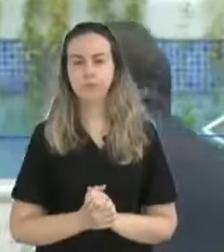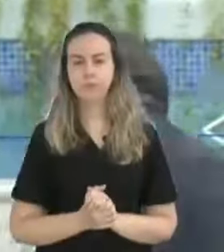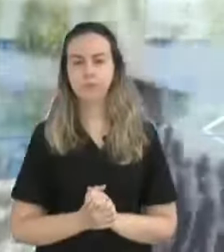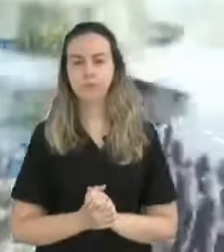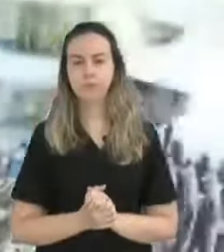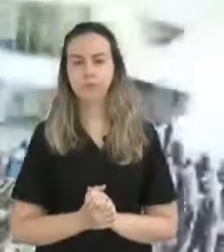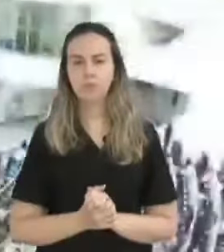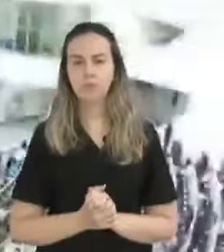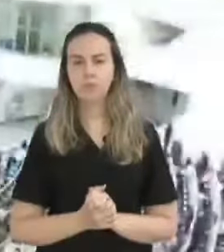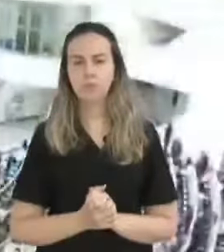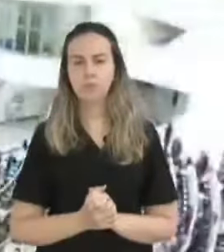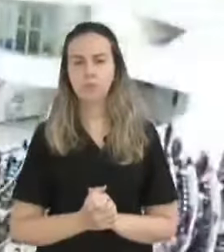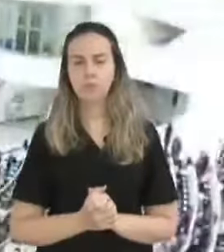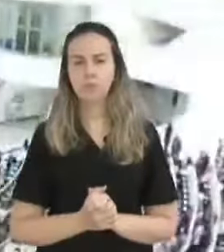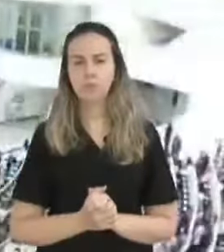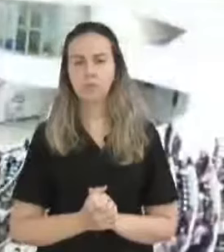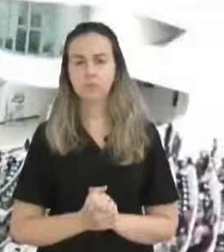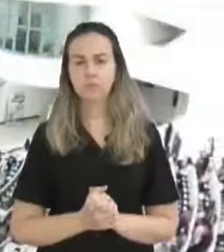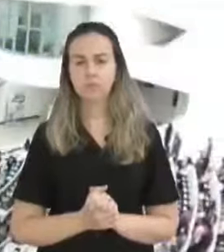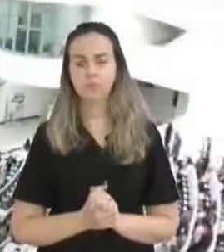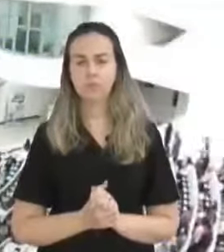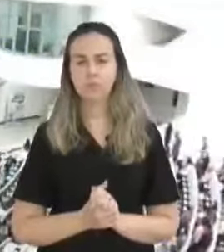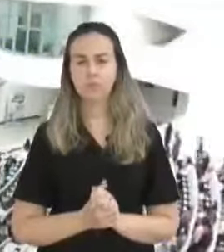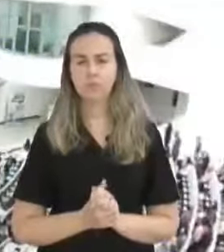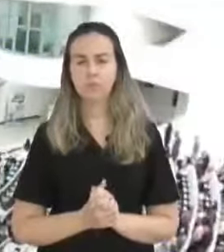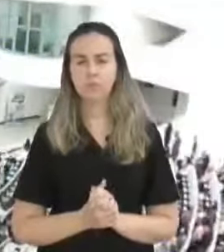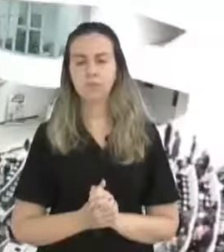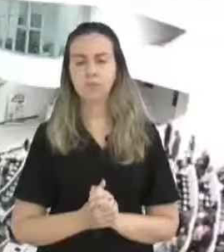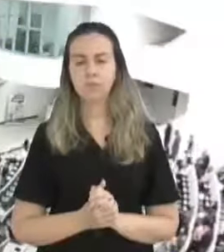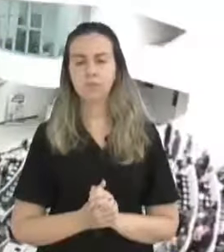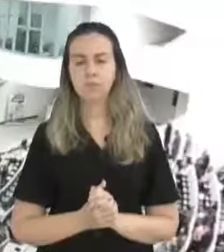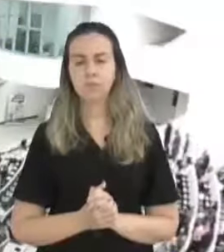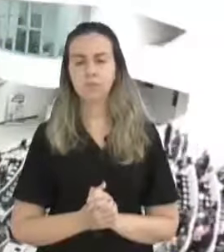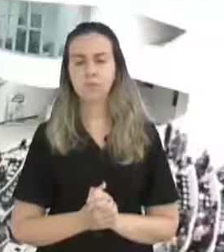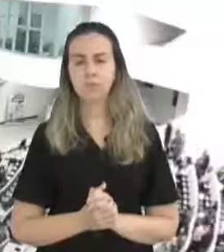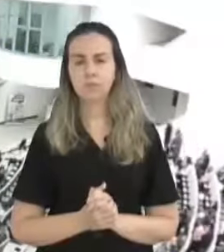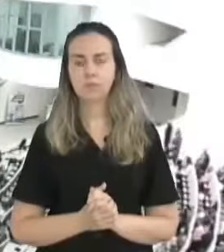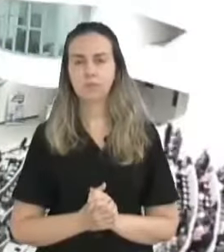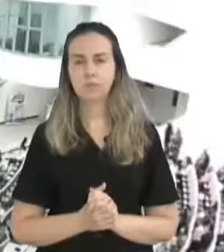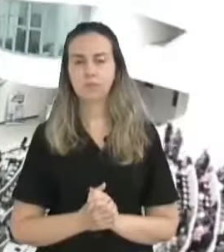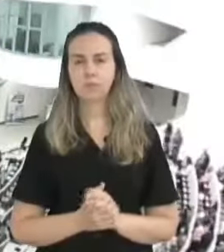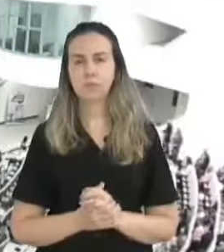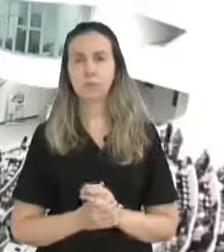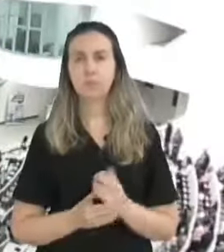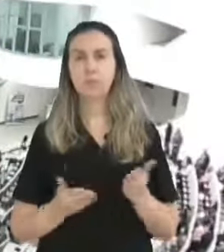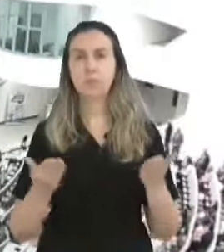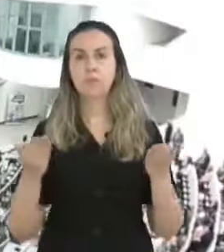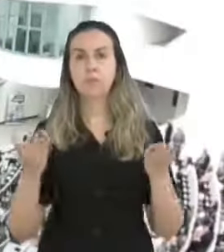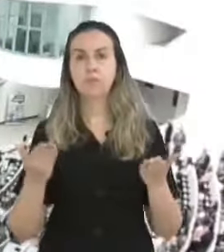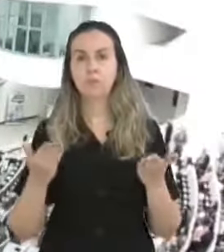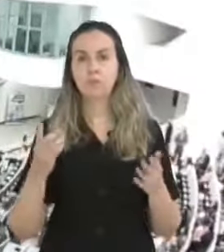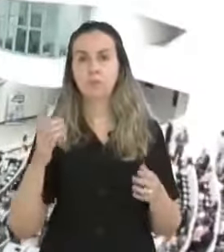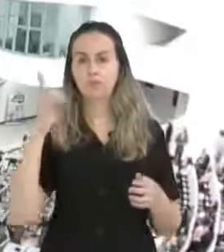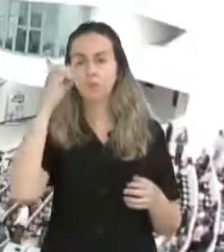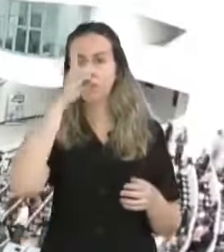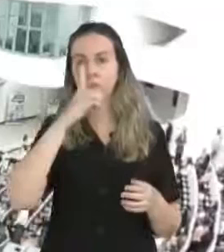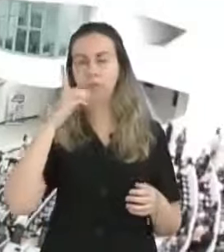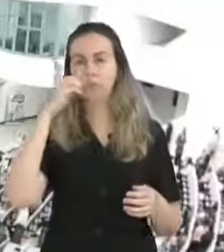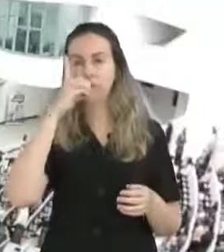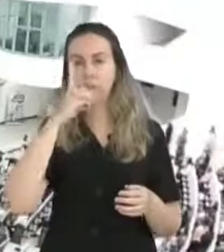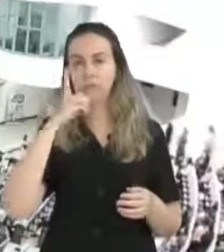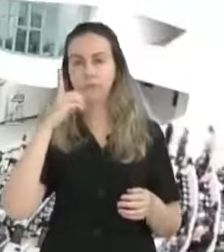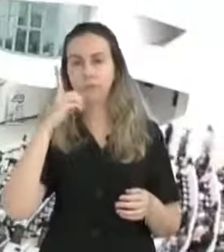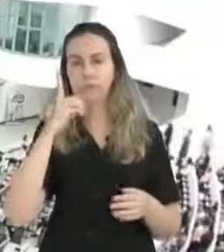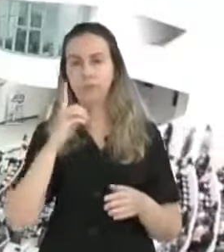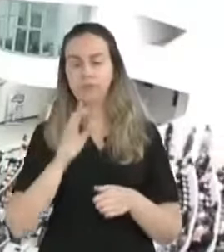Queridos, eu quero lembrá-los que hoje é o segundo domingo do mês. E os irmãos sabem,